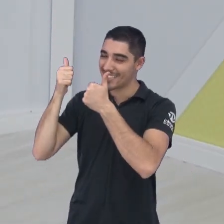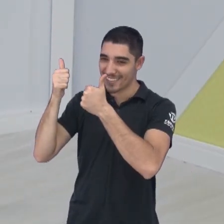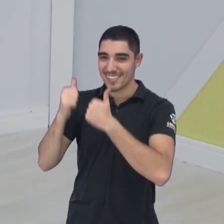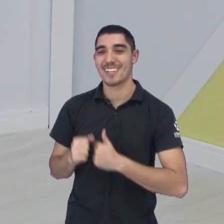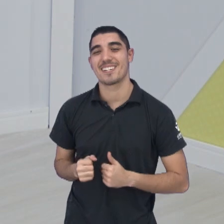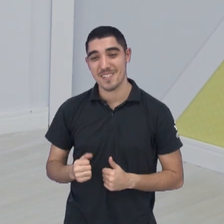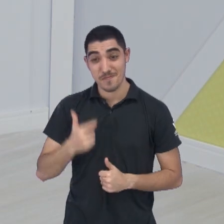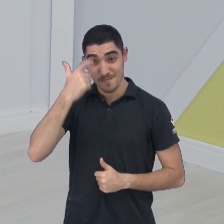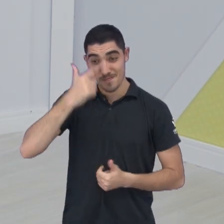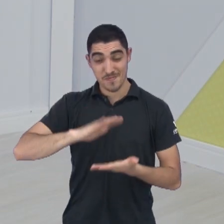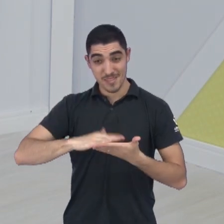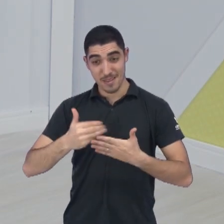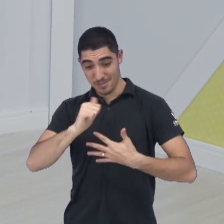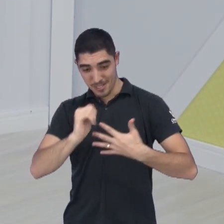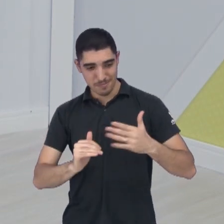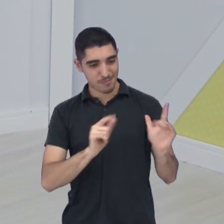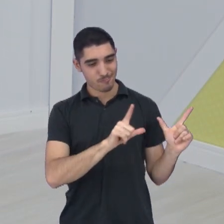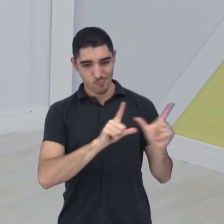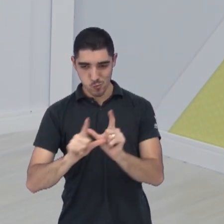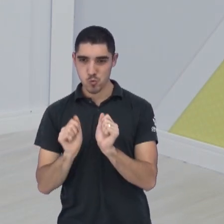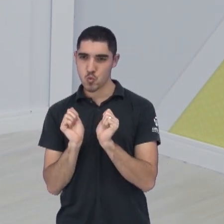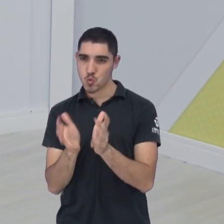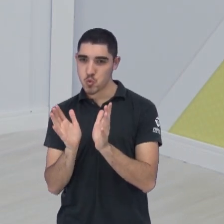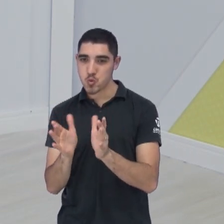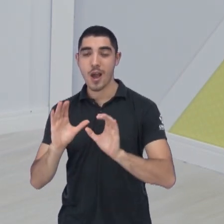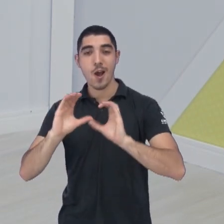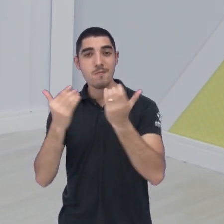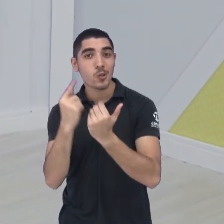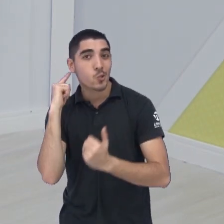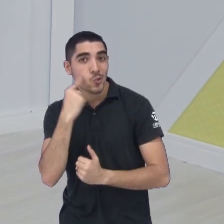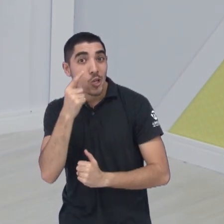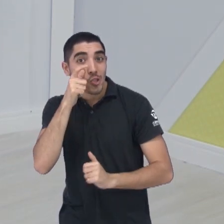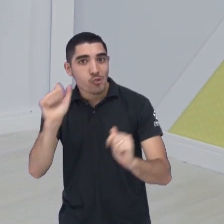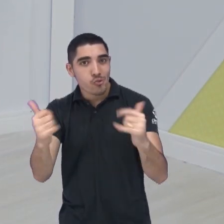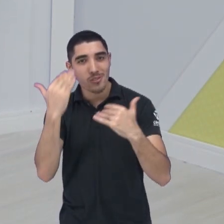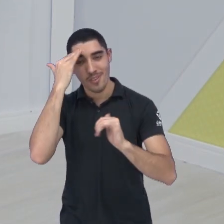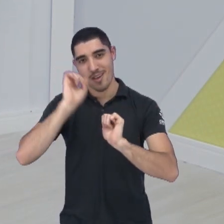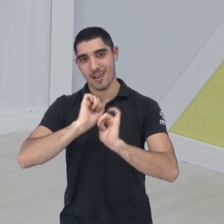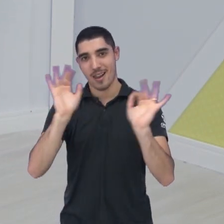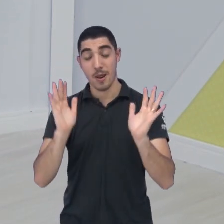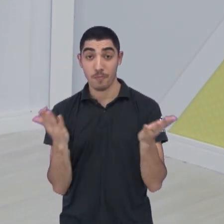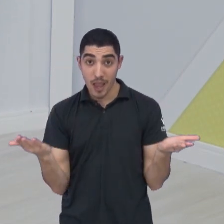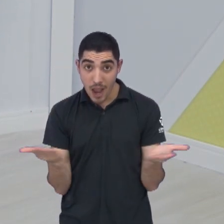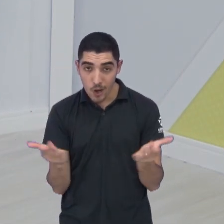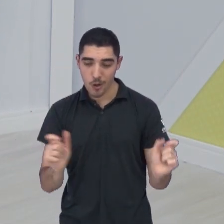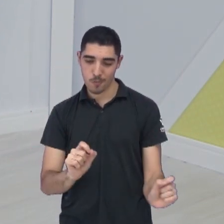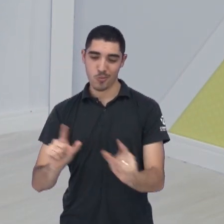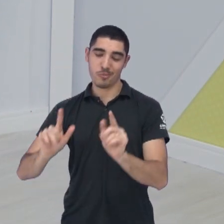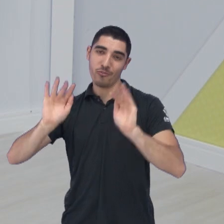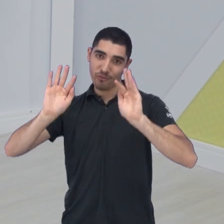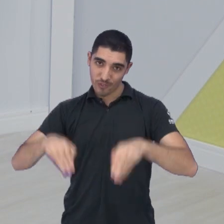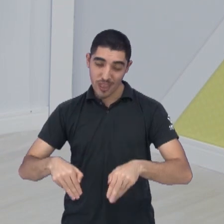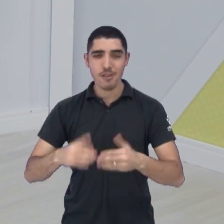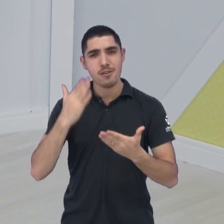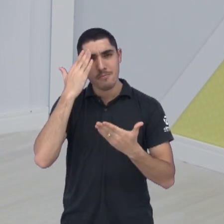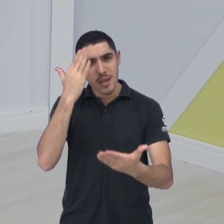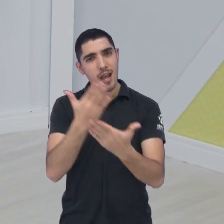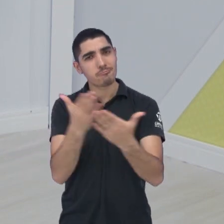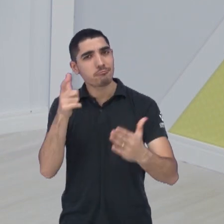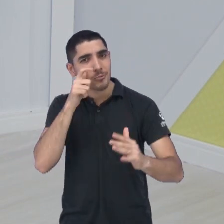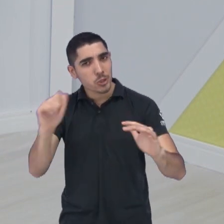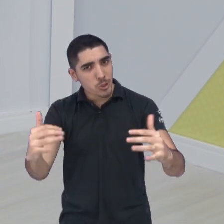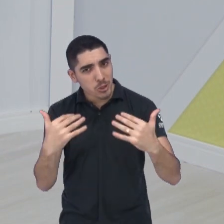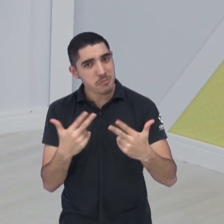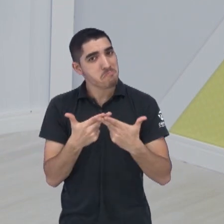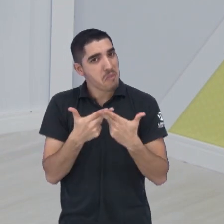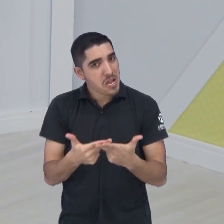beleza. Luizão sempre levando a informação para a comunidade surda que acompanha o nosso Hora do Esporte. A gente vai chegando ao final do programa de hoje, agradecendo a sua audiência, a